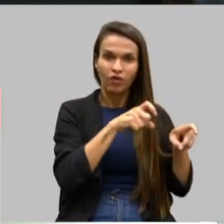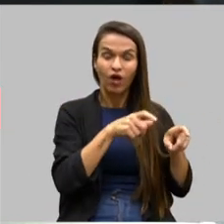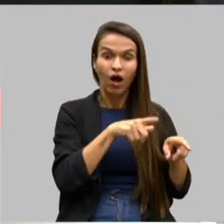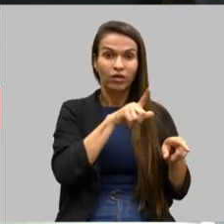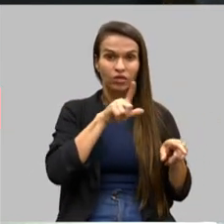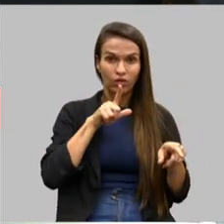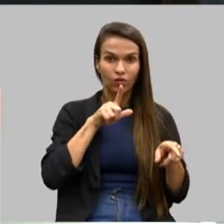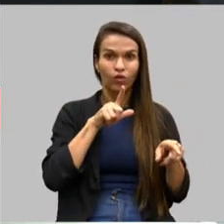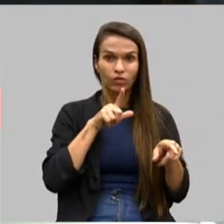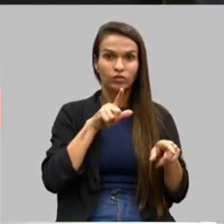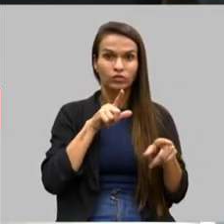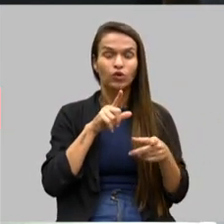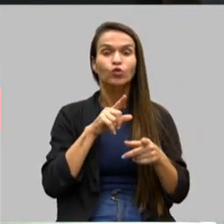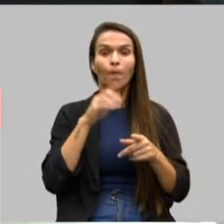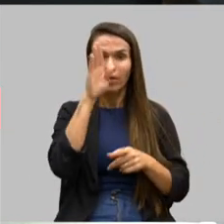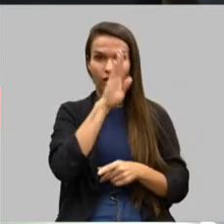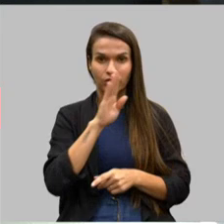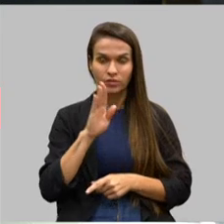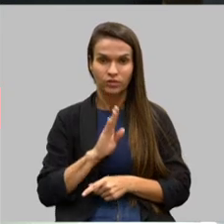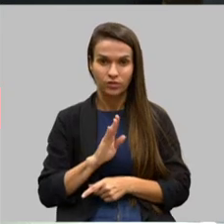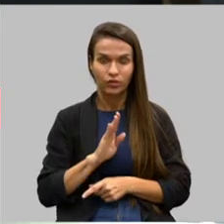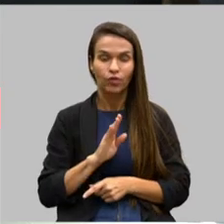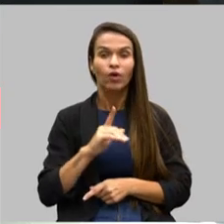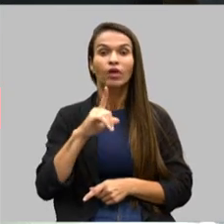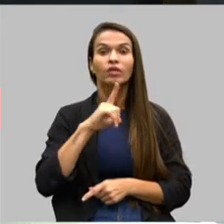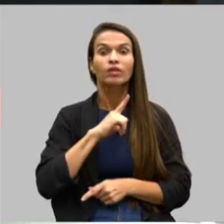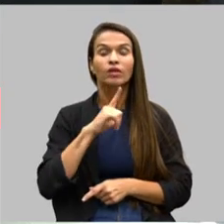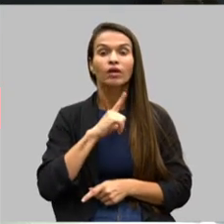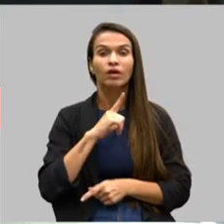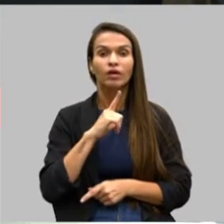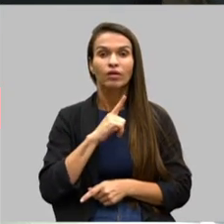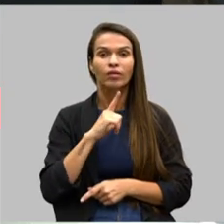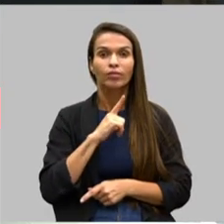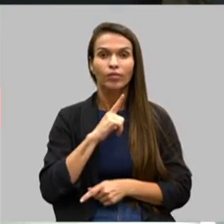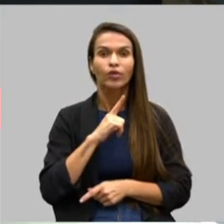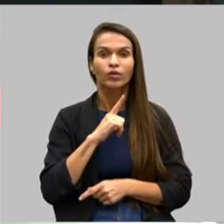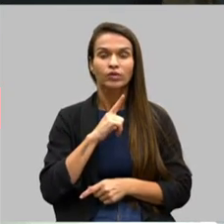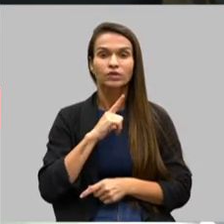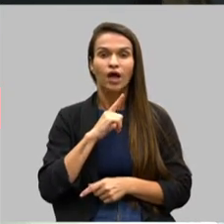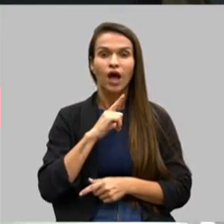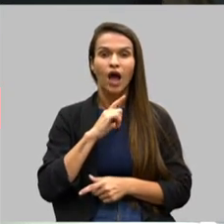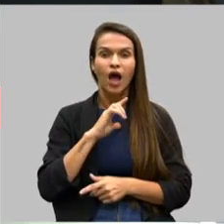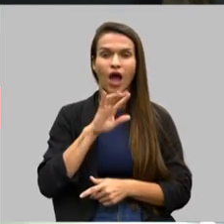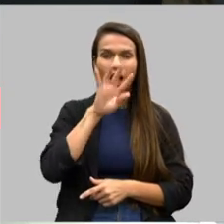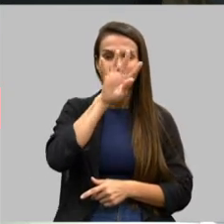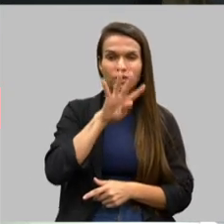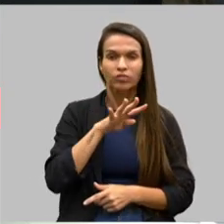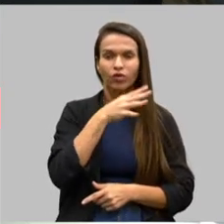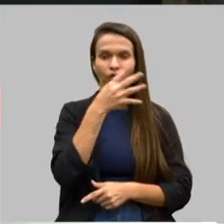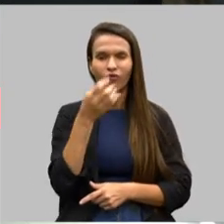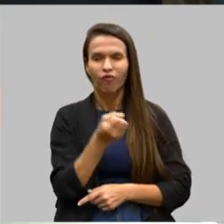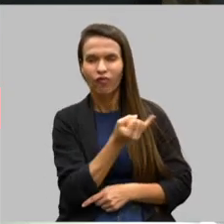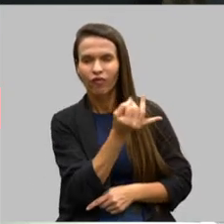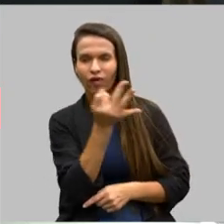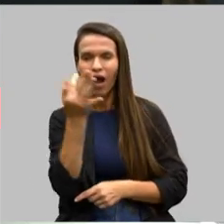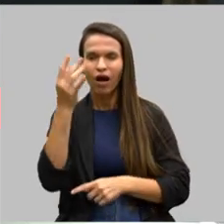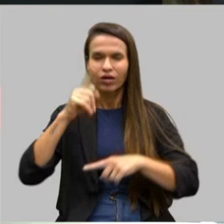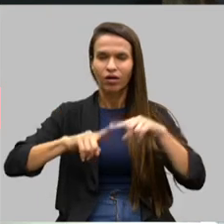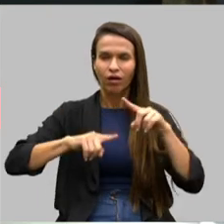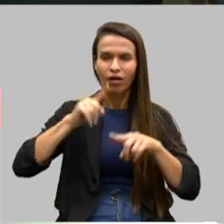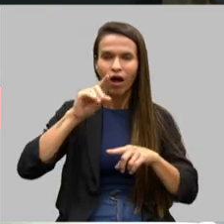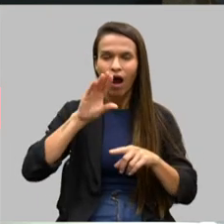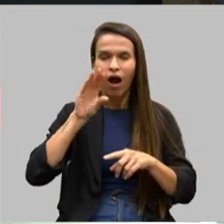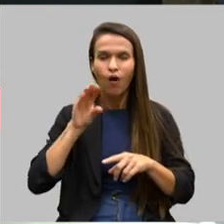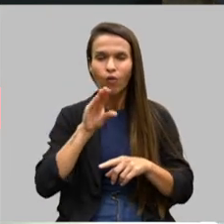no Brasil, desculpa. Temos aí essa planilha com vários produtos, aí, algodão, arroz,